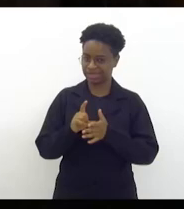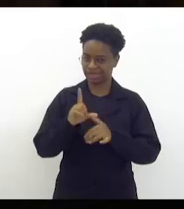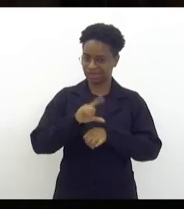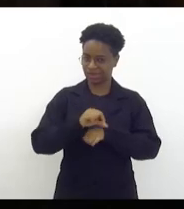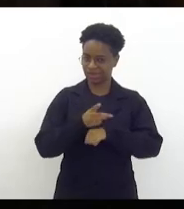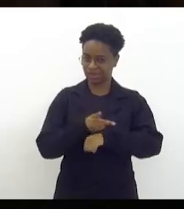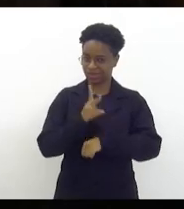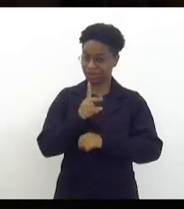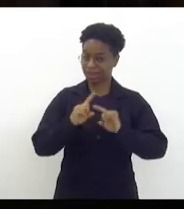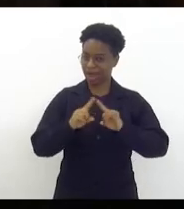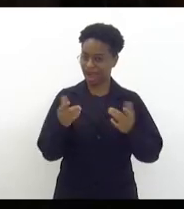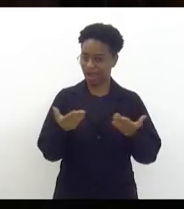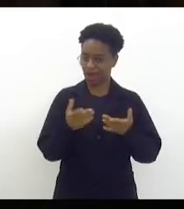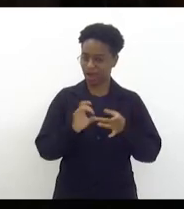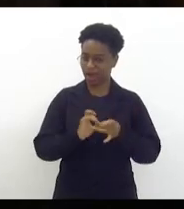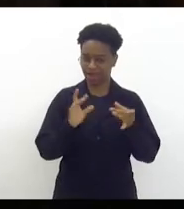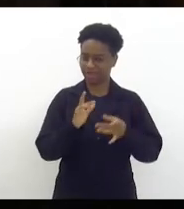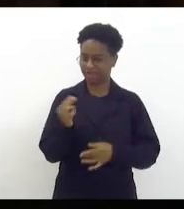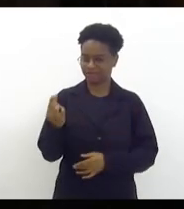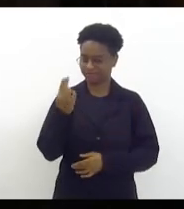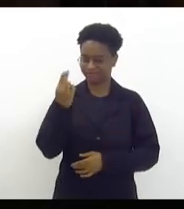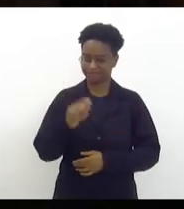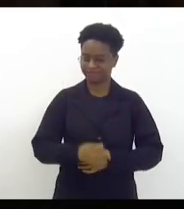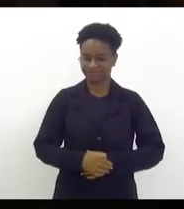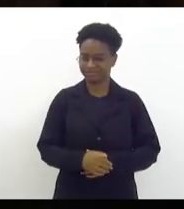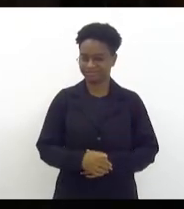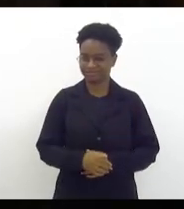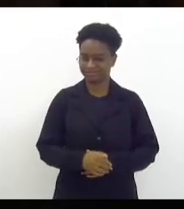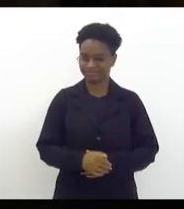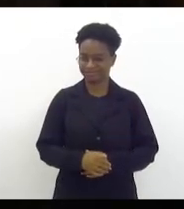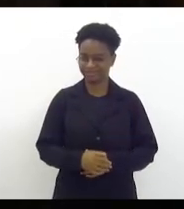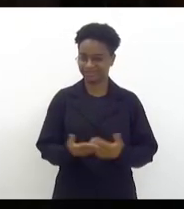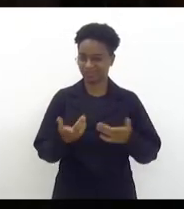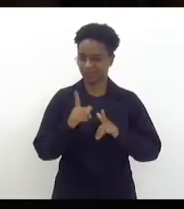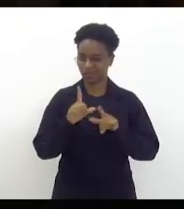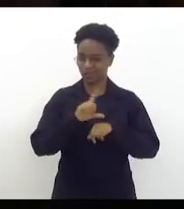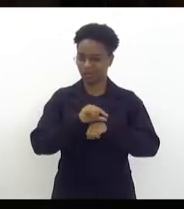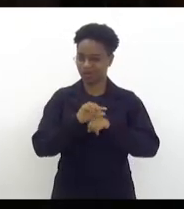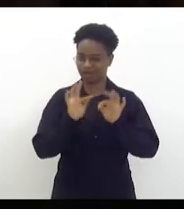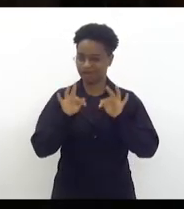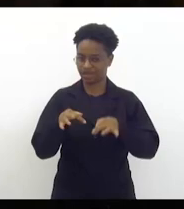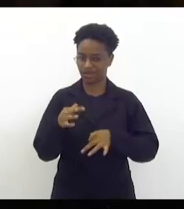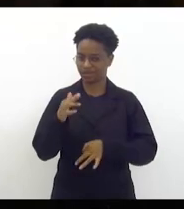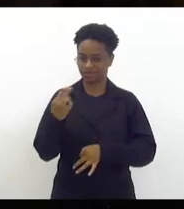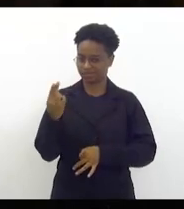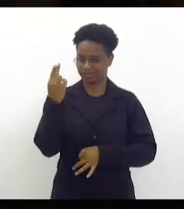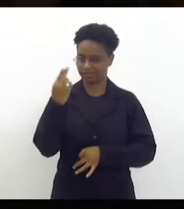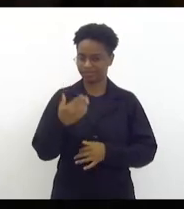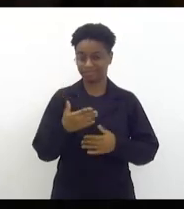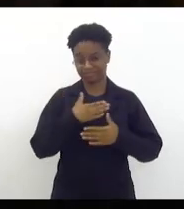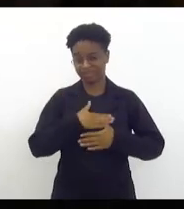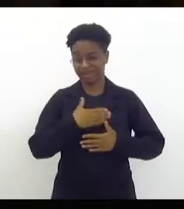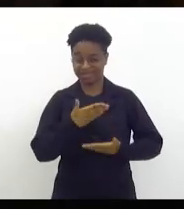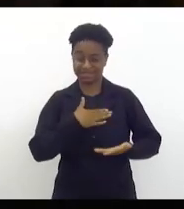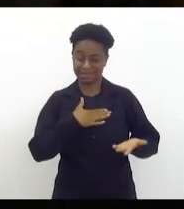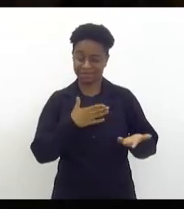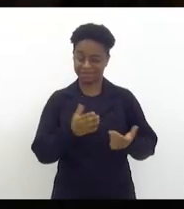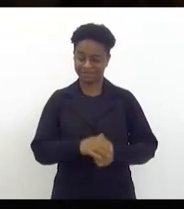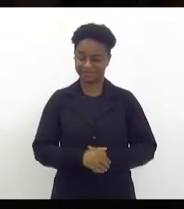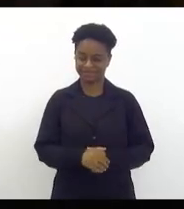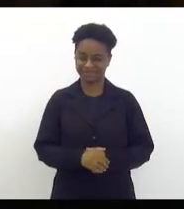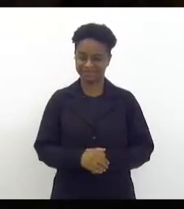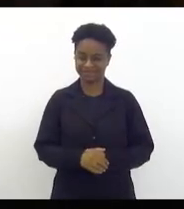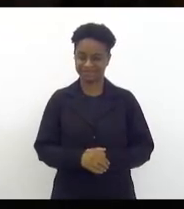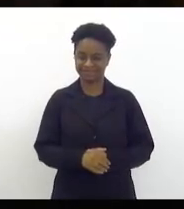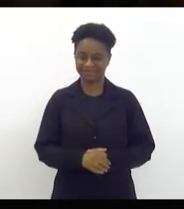mas não se livrou no expediente final. Prazer é meu.